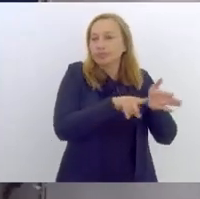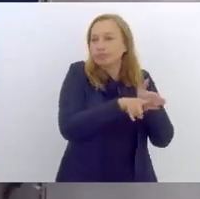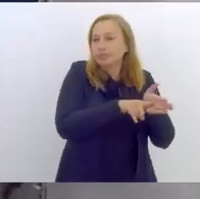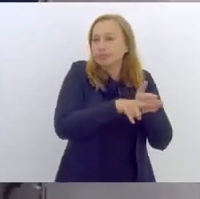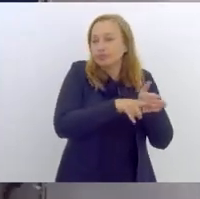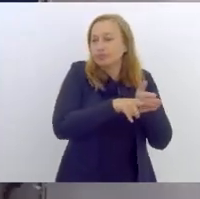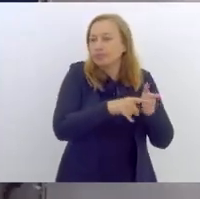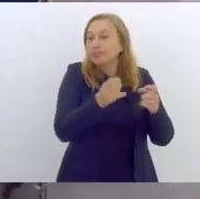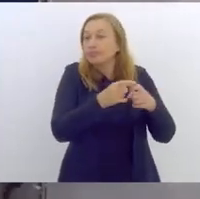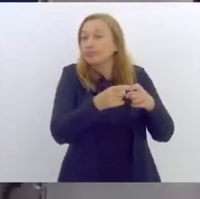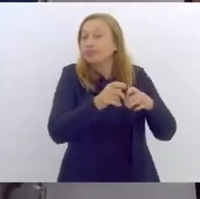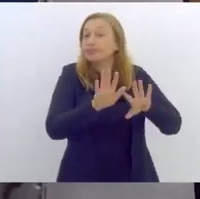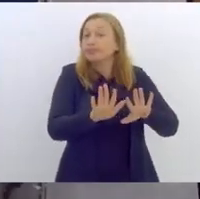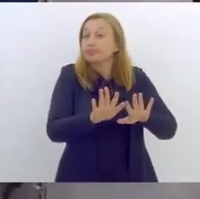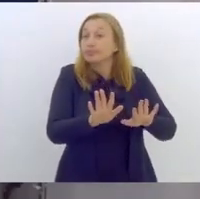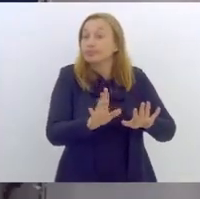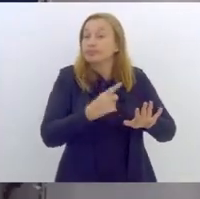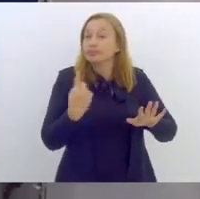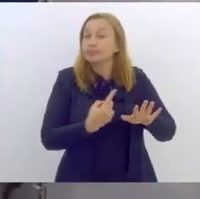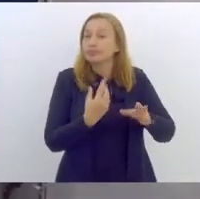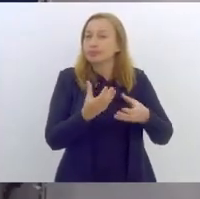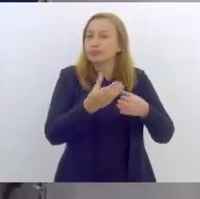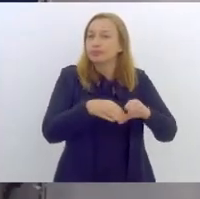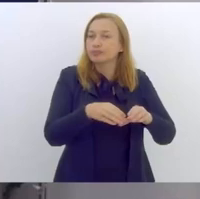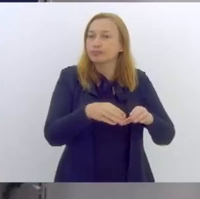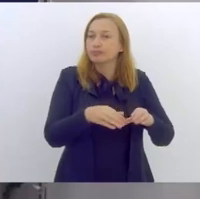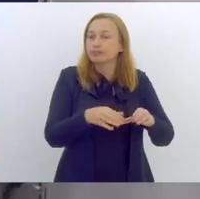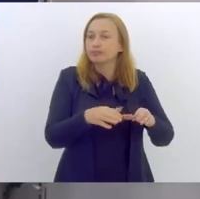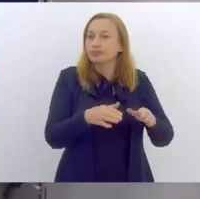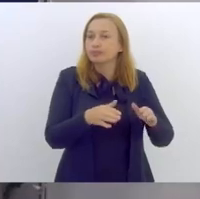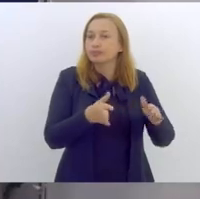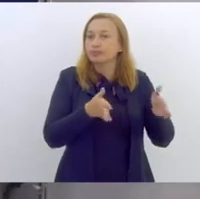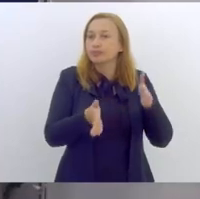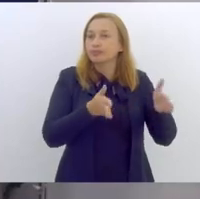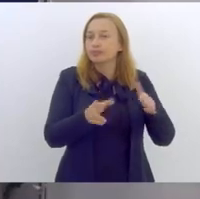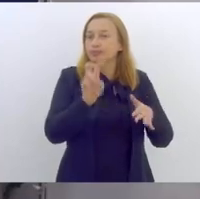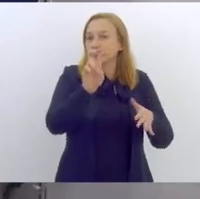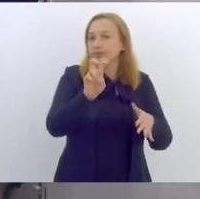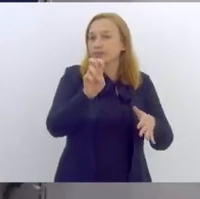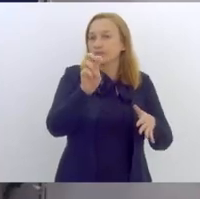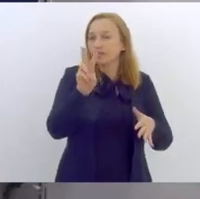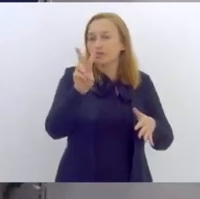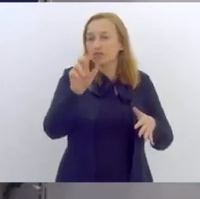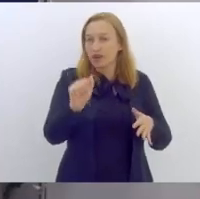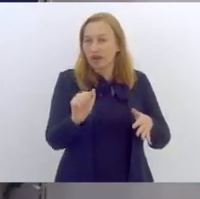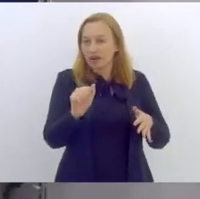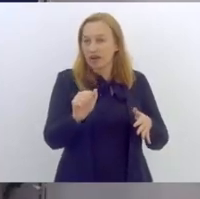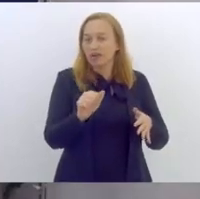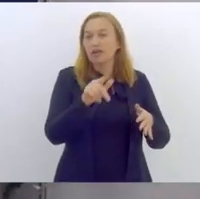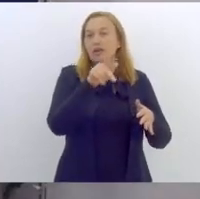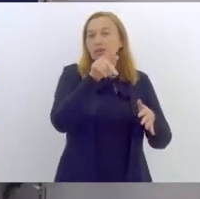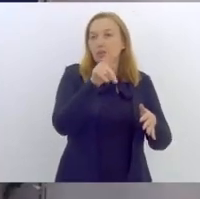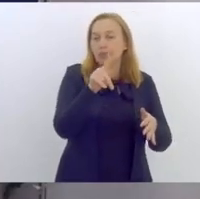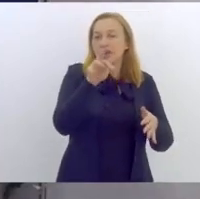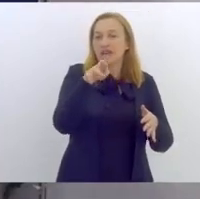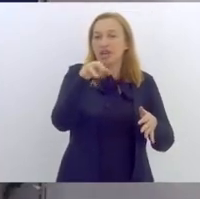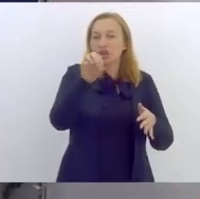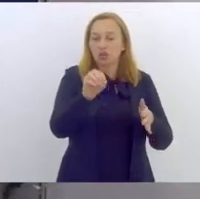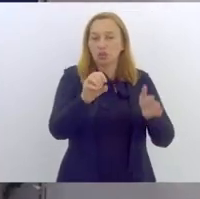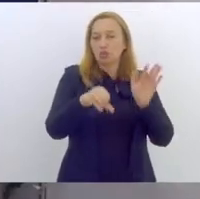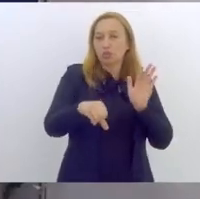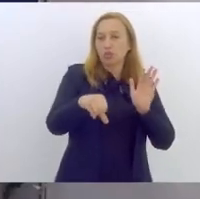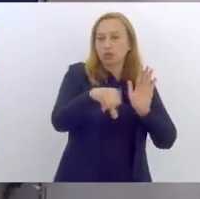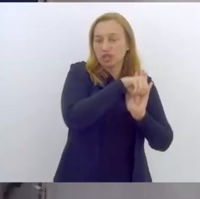só que o nosso concurso A previsão era de cinco vagas para prelitos criminais e